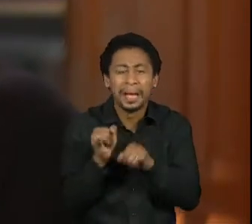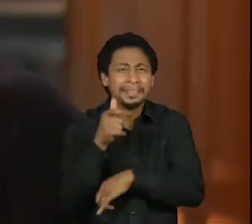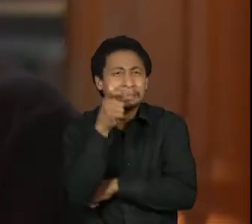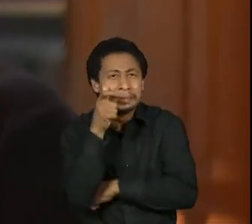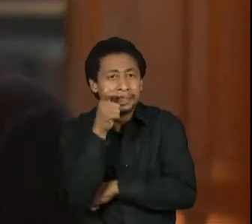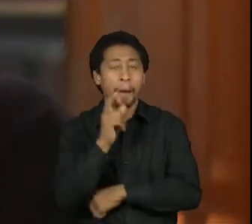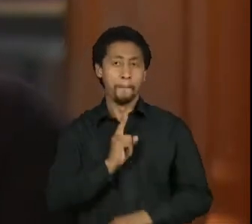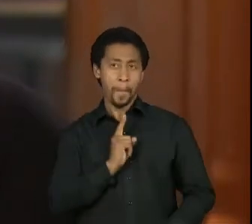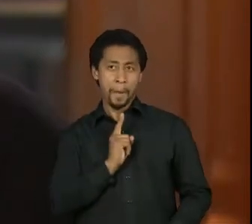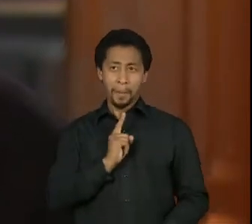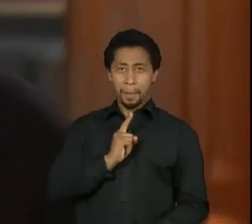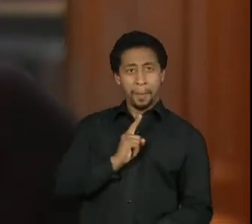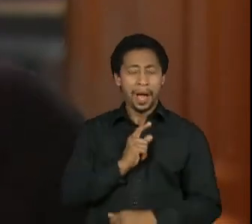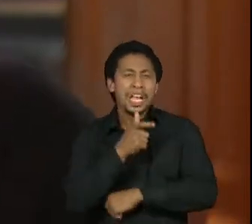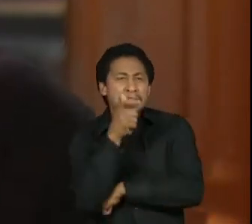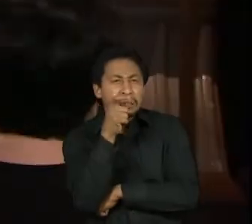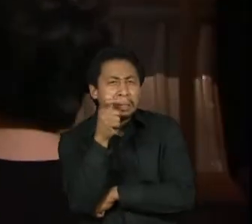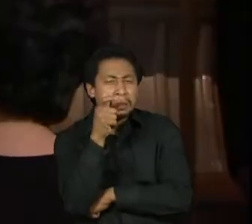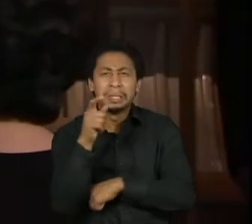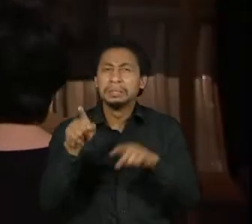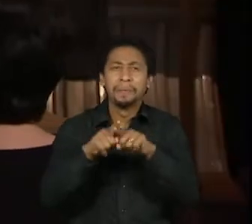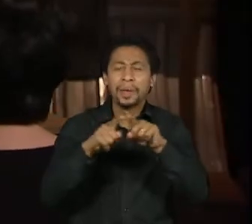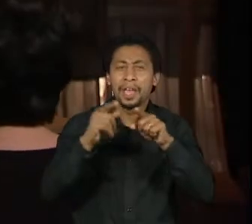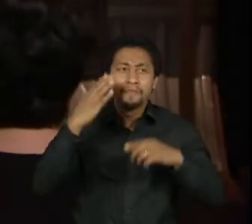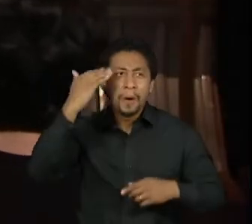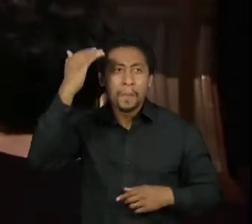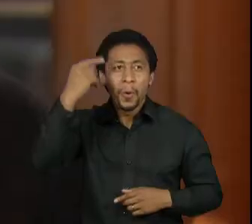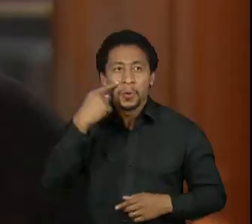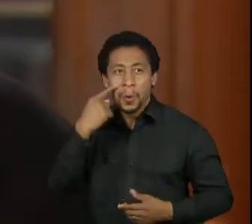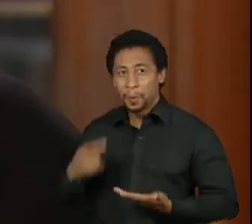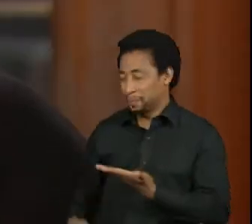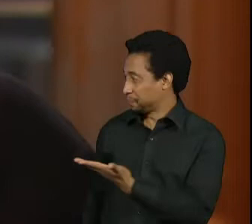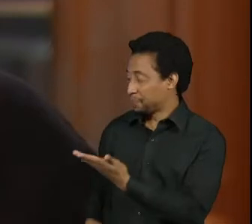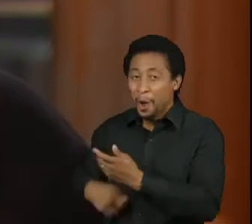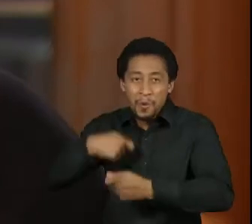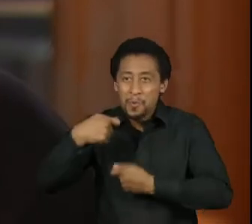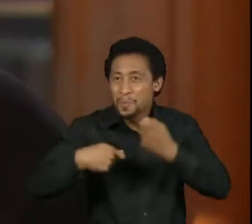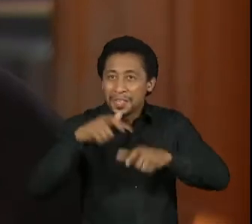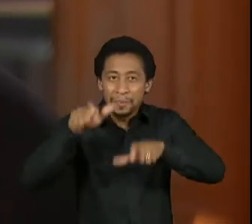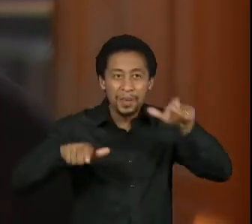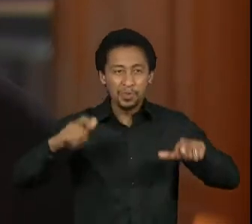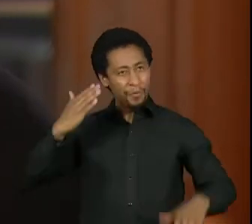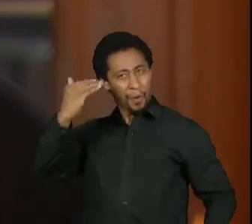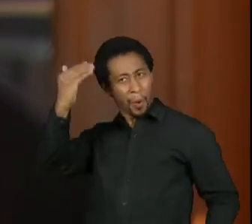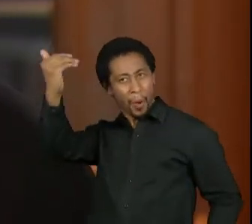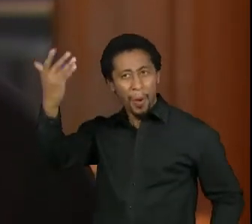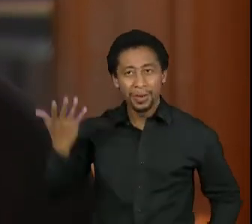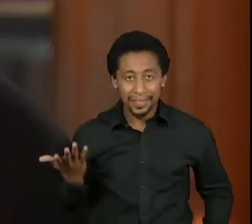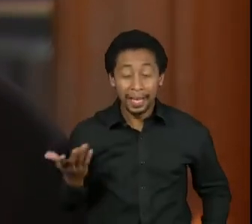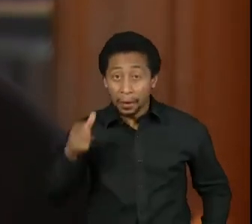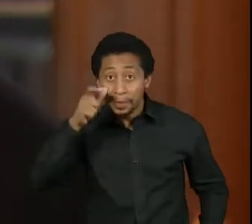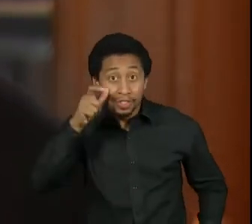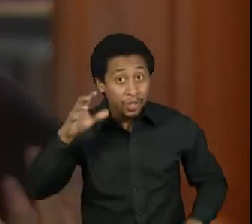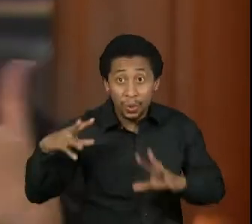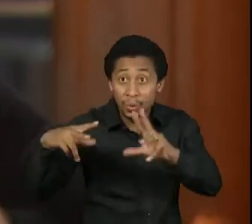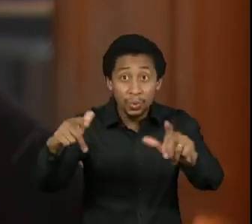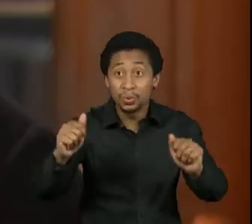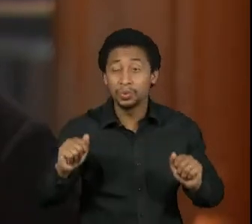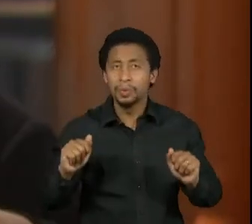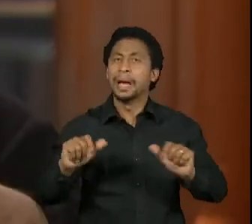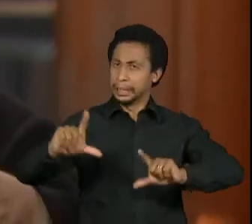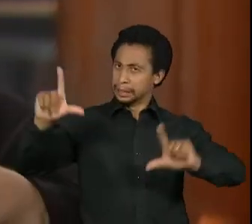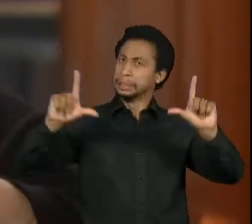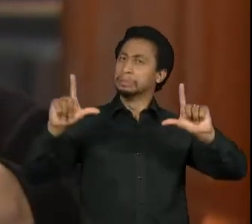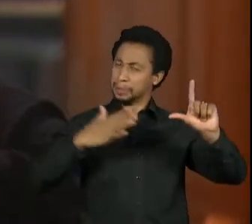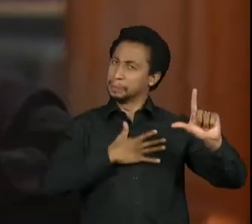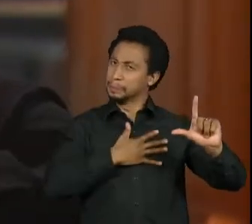Santos almoço com as estrelas mas o que não assistir eu sempre Adorei te ver então O que é uma coisa menor e nem